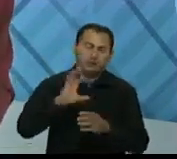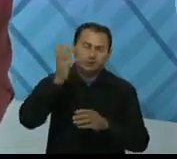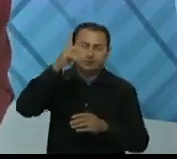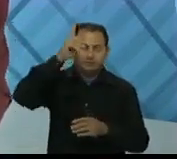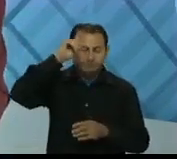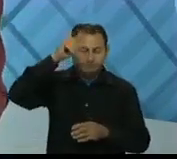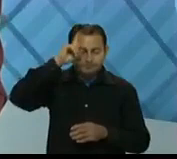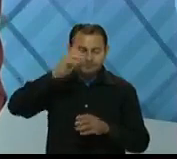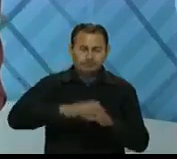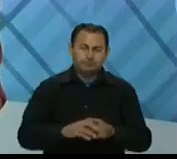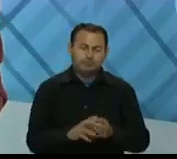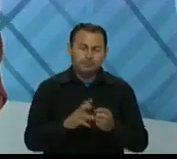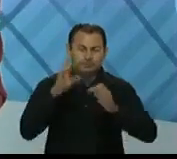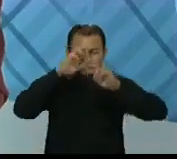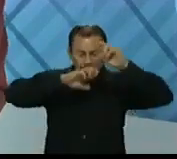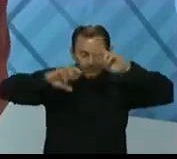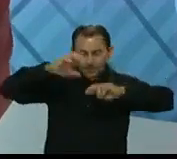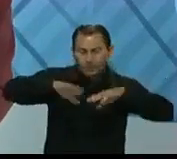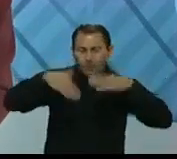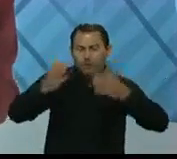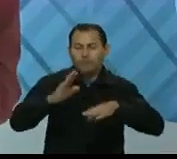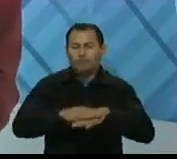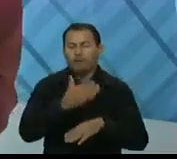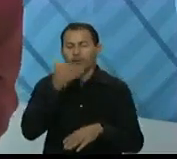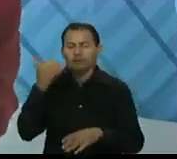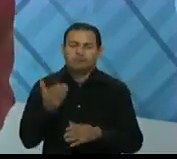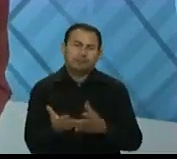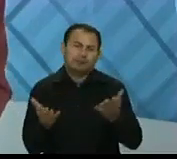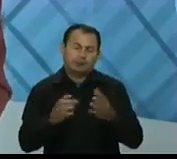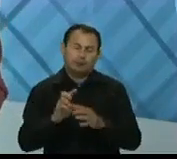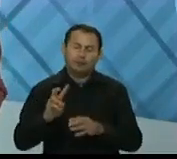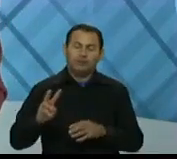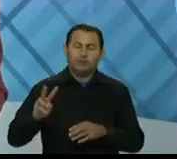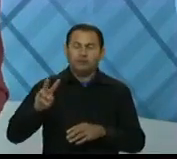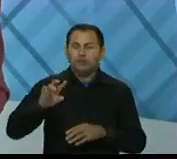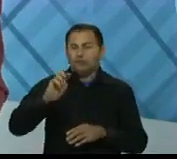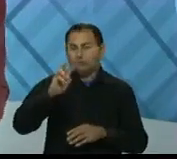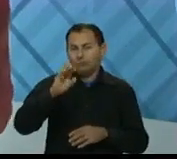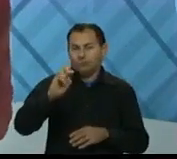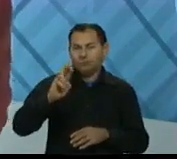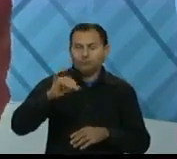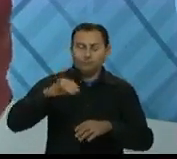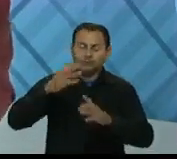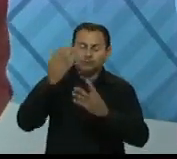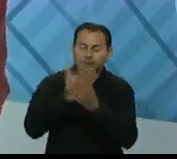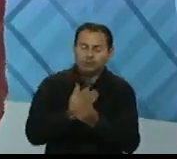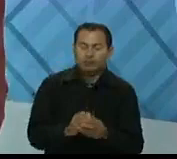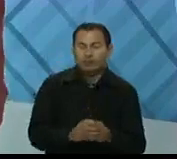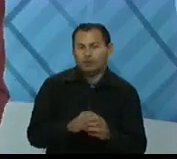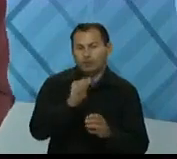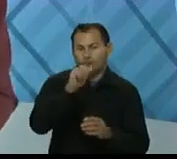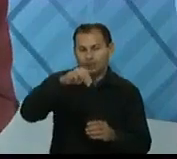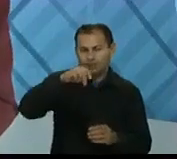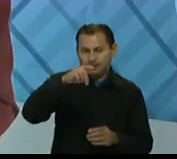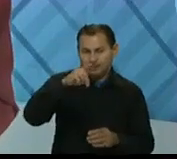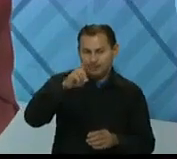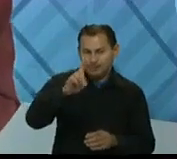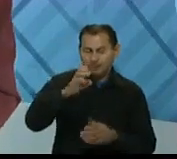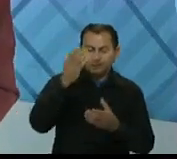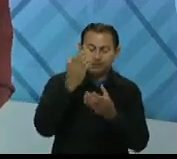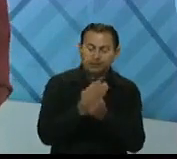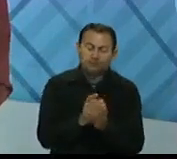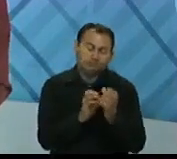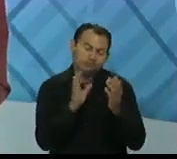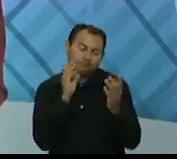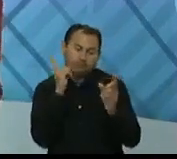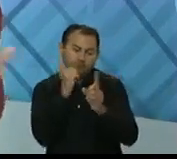seu cotidiano, para analisar qual que era mais vantajoso, a voo de táxi ou a anditáxi. Então temos que refletir a respeito disso, né? Podemos nos deparar